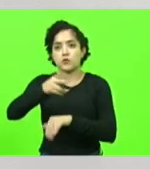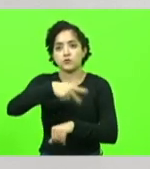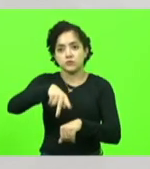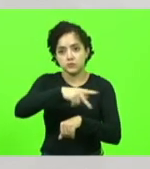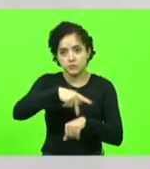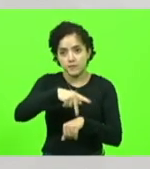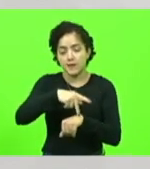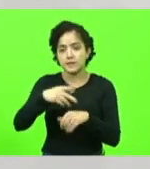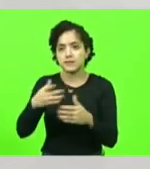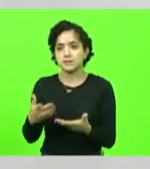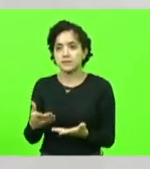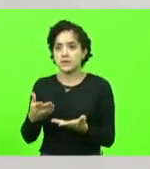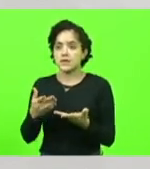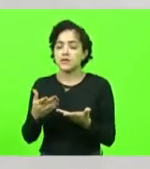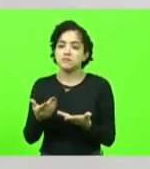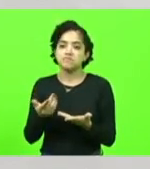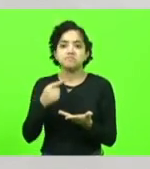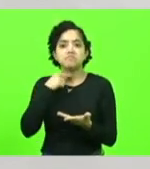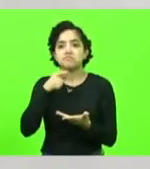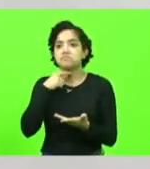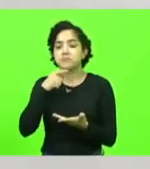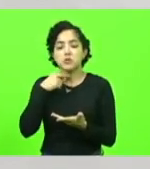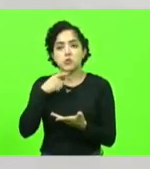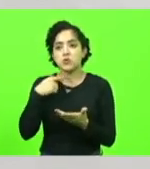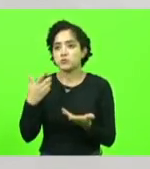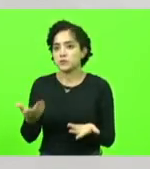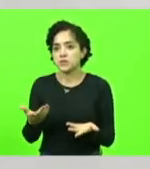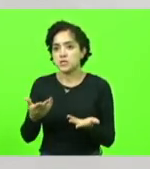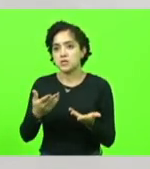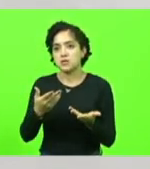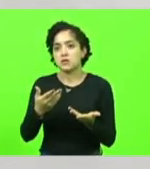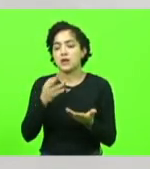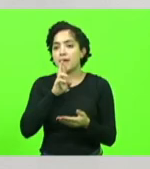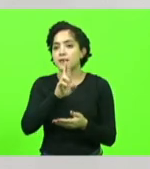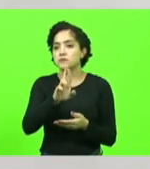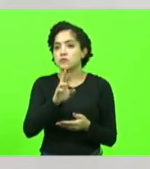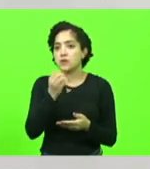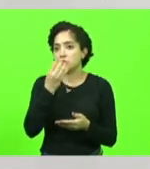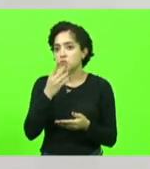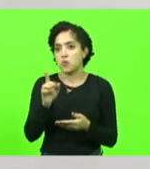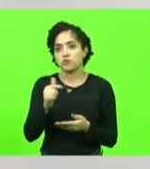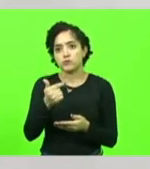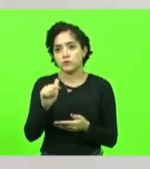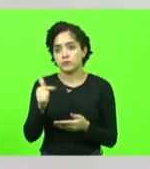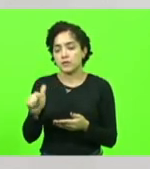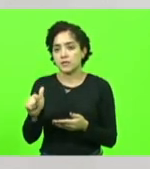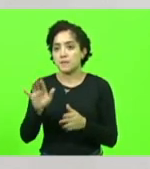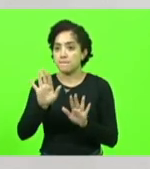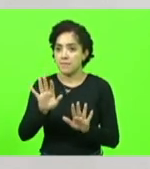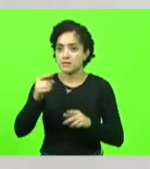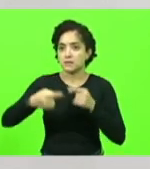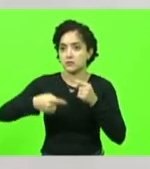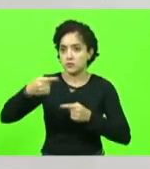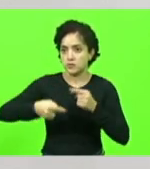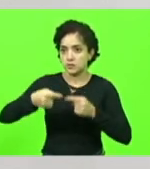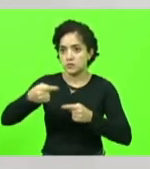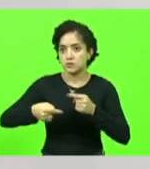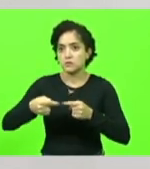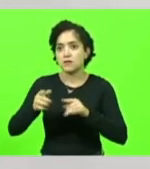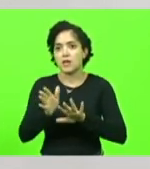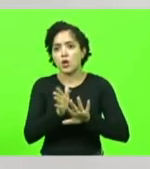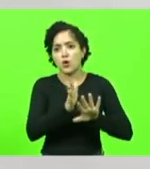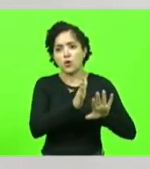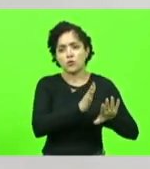emergentes, e não estamos conseguindo oferir resultados disso. Nós temos que discutir educação longe das cortinas